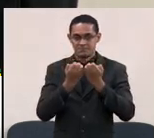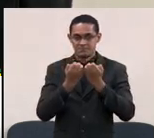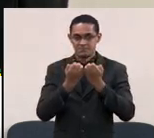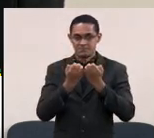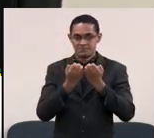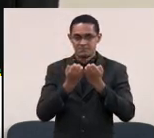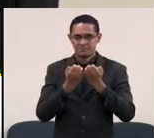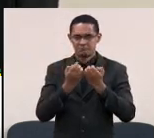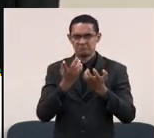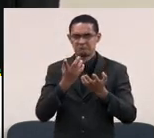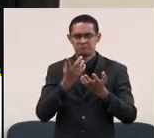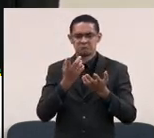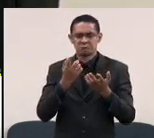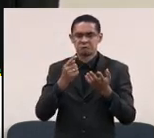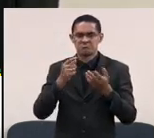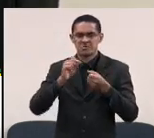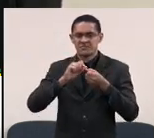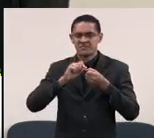resultados disso aí?